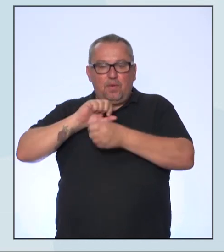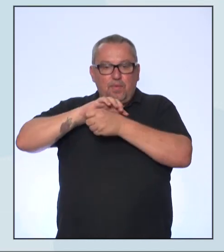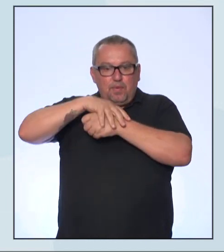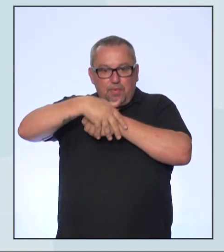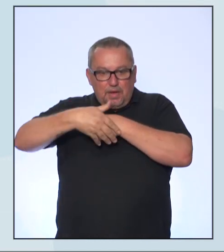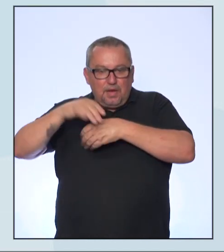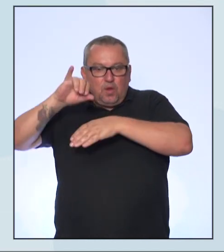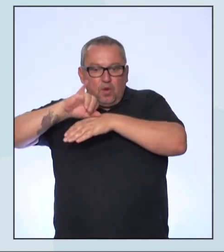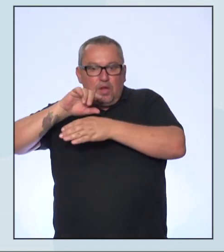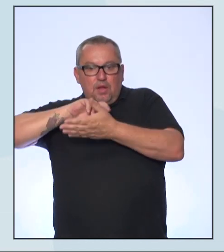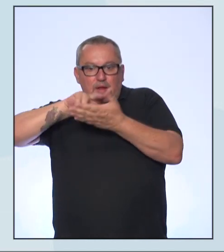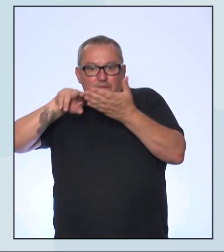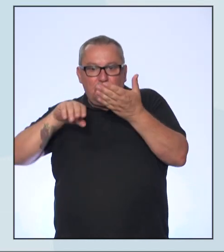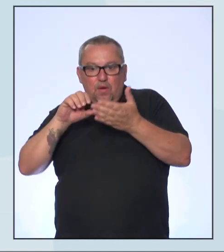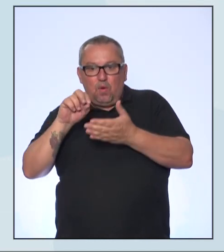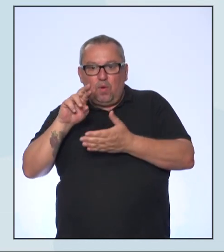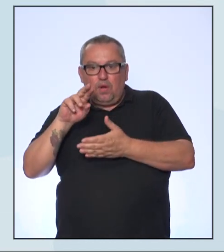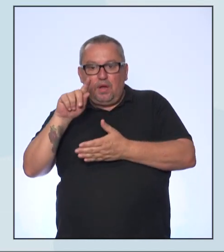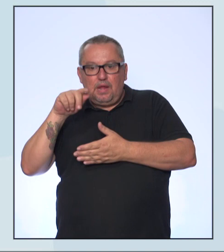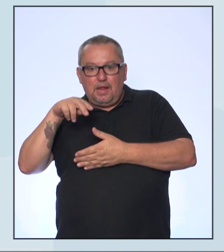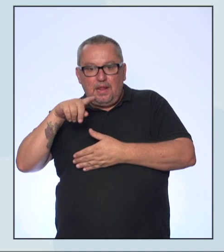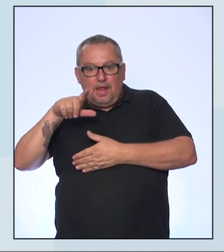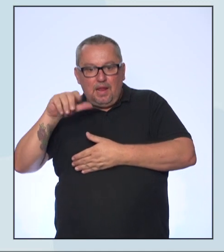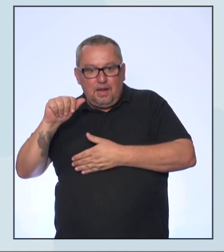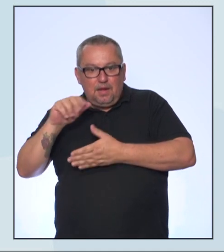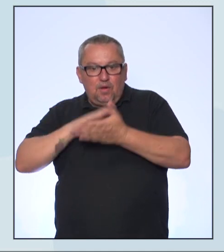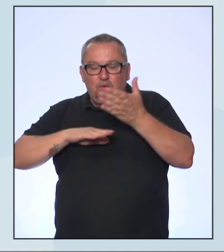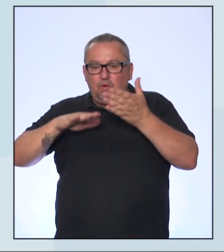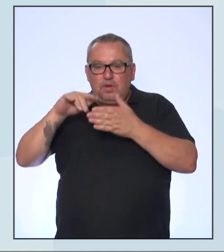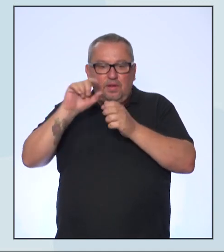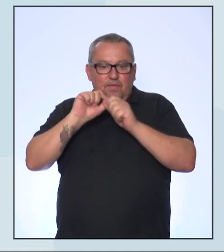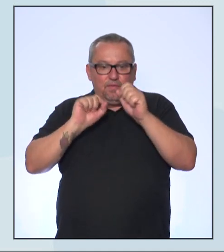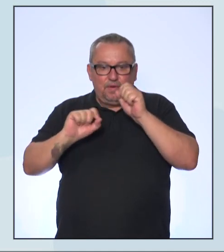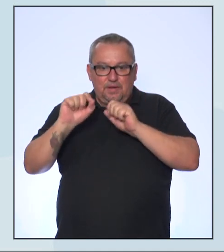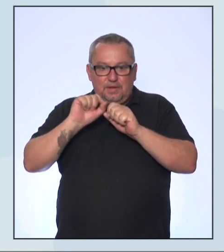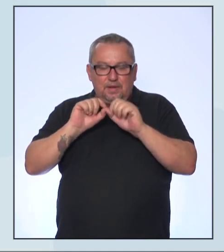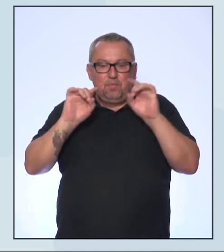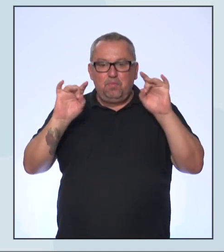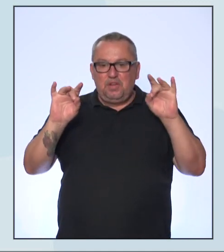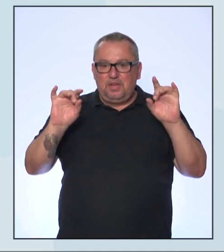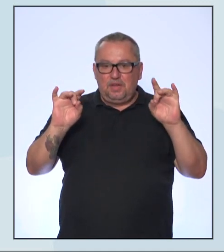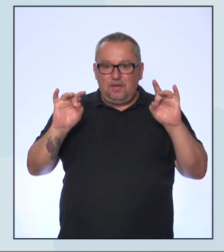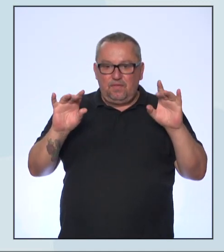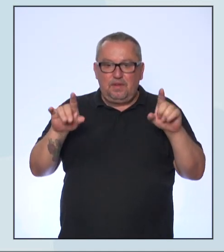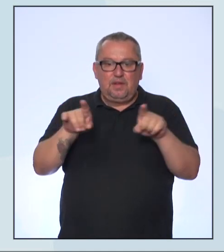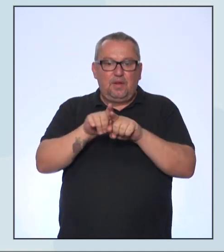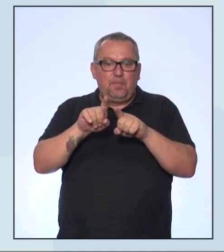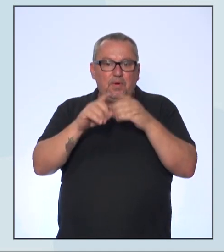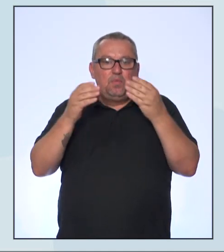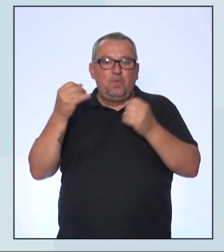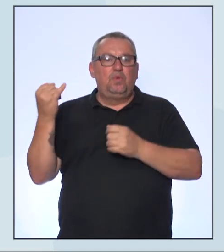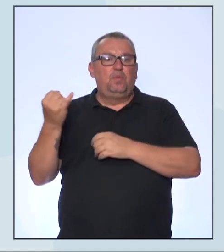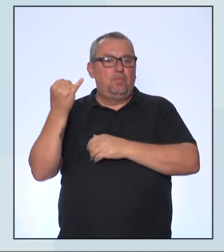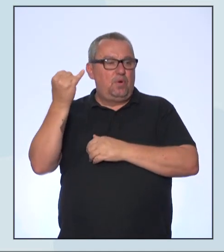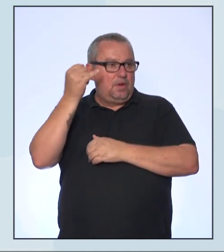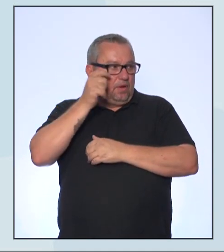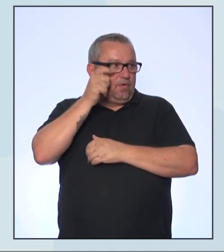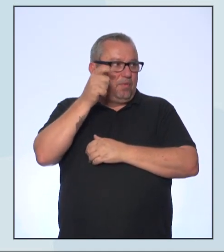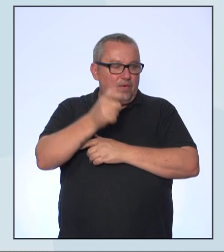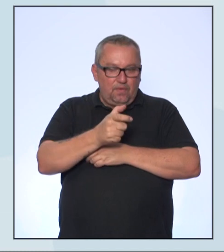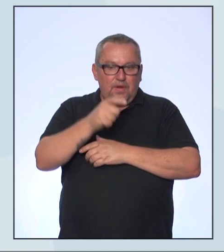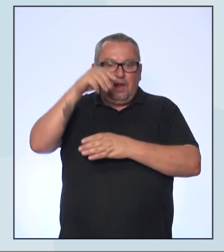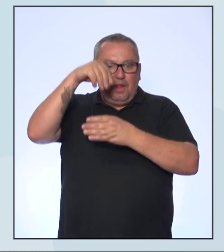tem várias organelas. Todas elas vão desempenhar uma função específica, muito importante, né,